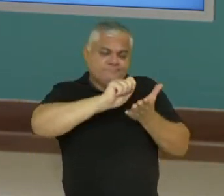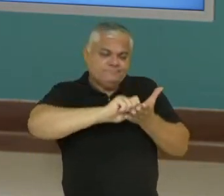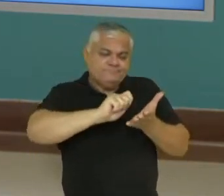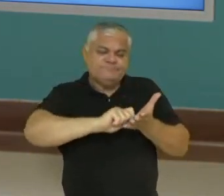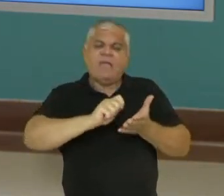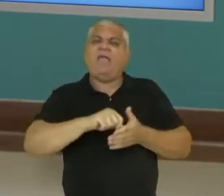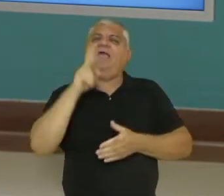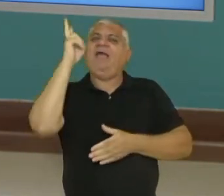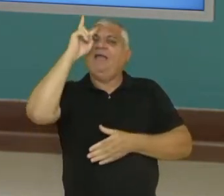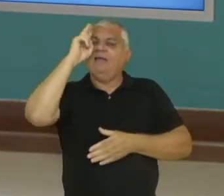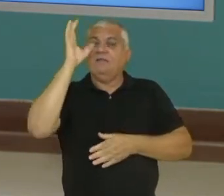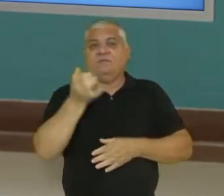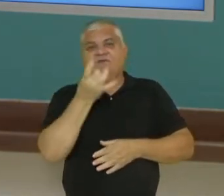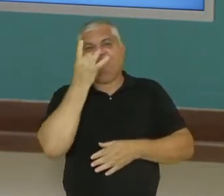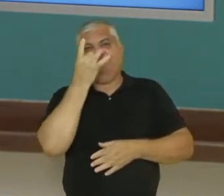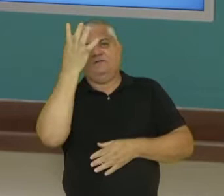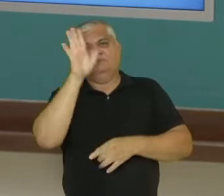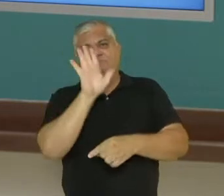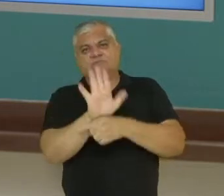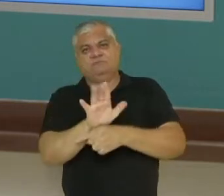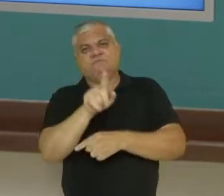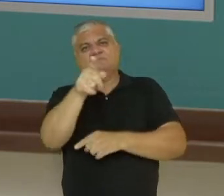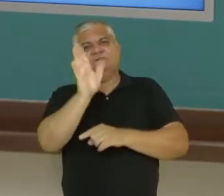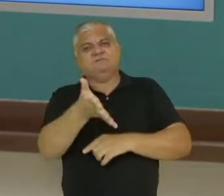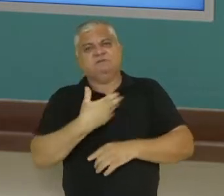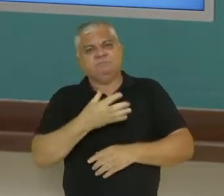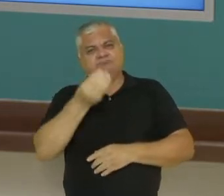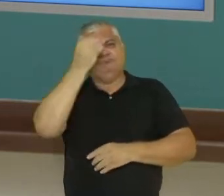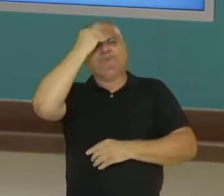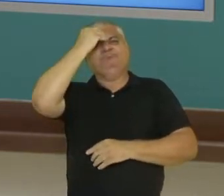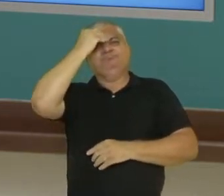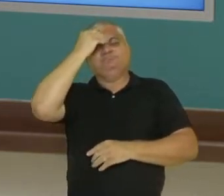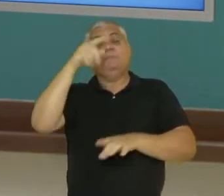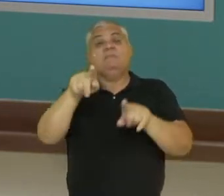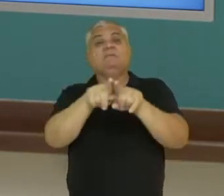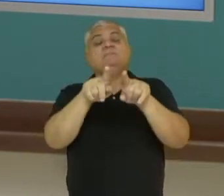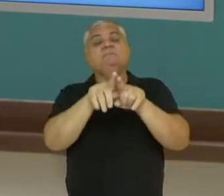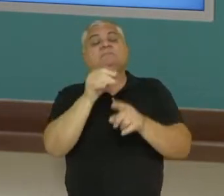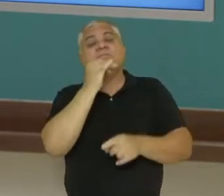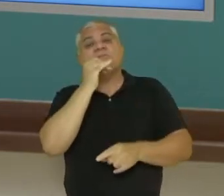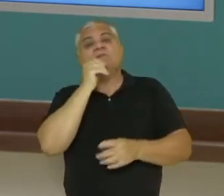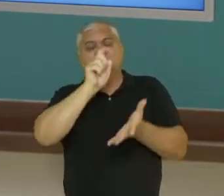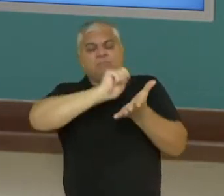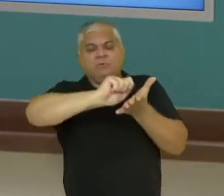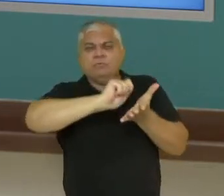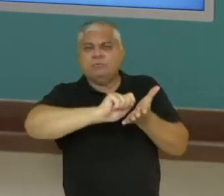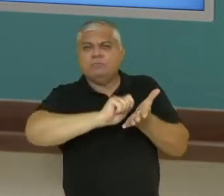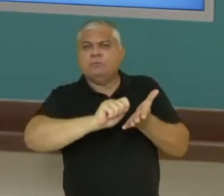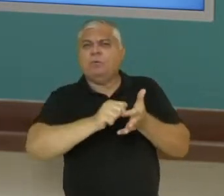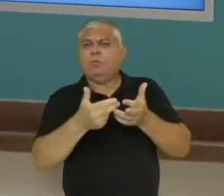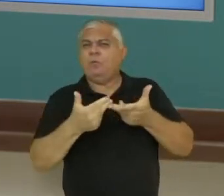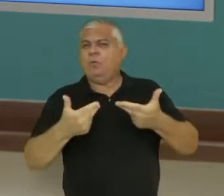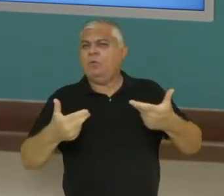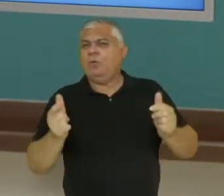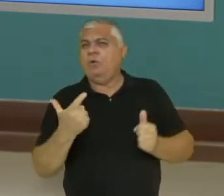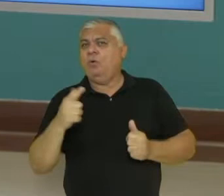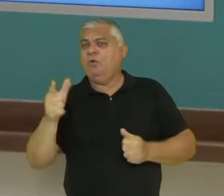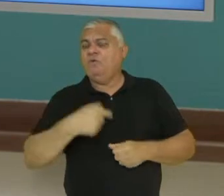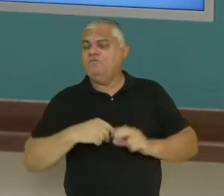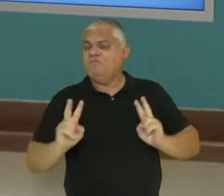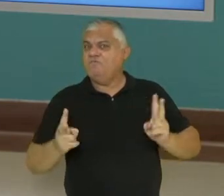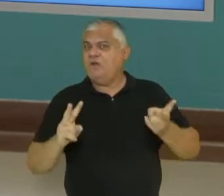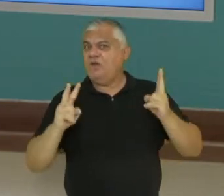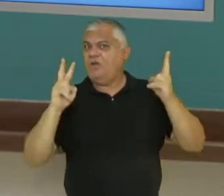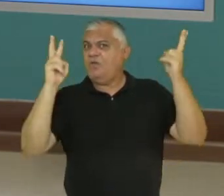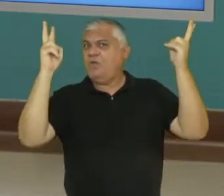facilidade ainda daquilo que você já aprendeu e você vai poder anotar outras coisas que vão enriquecer mais ainda os